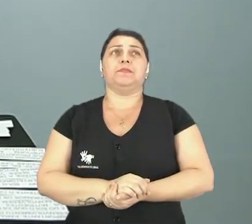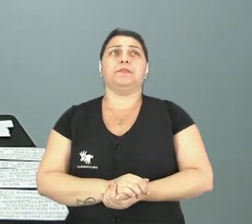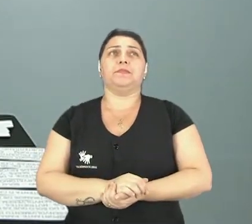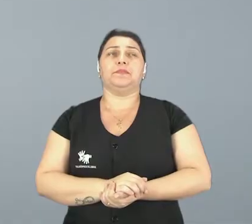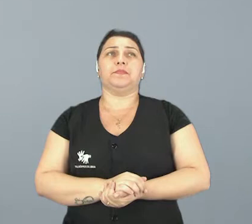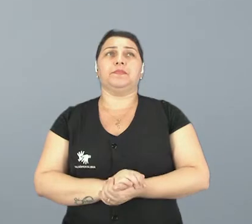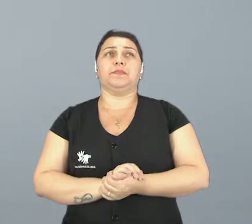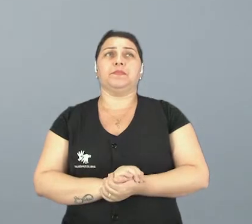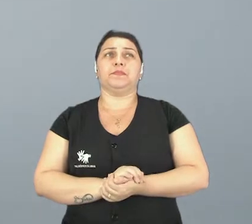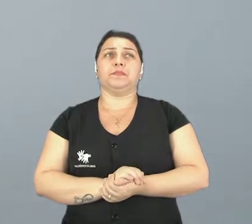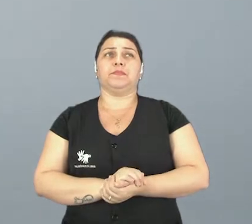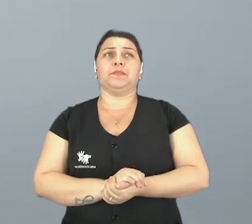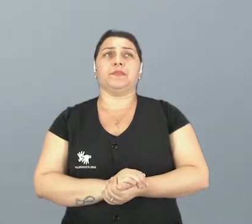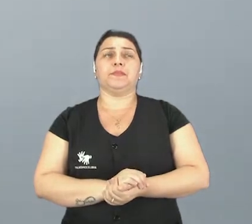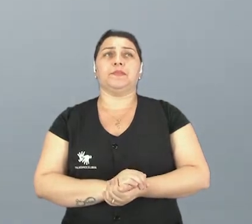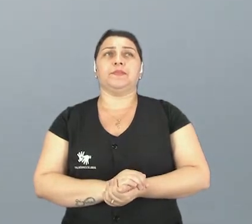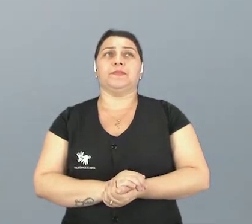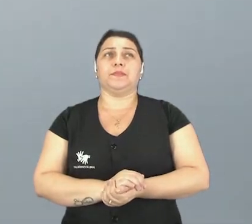possamos plantar.